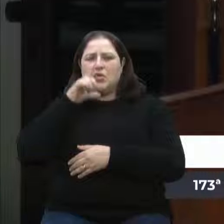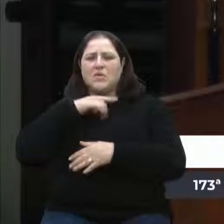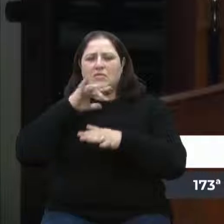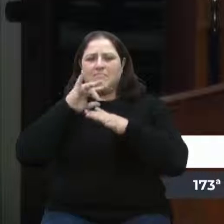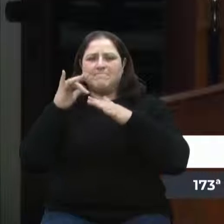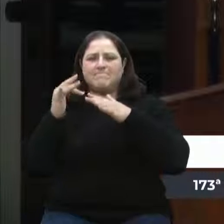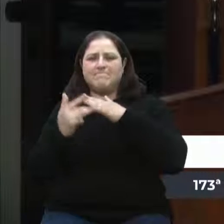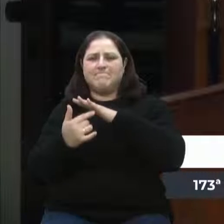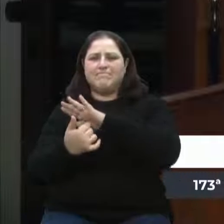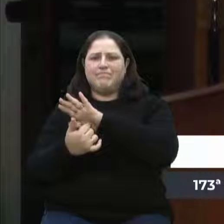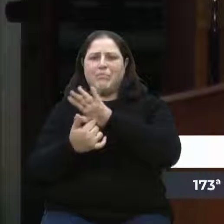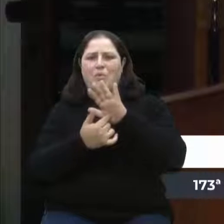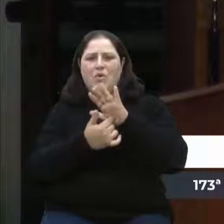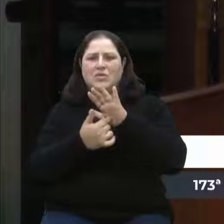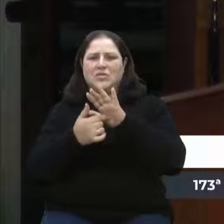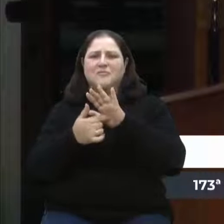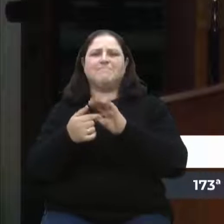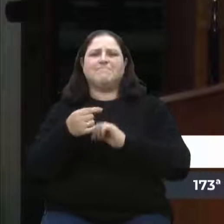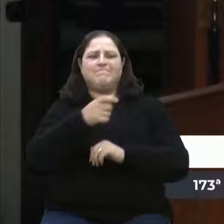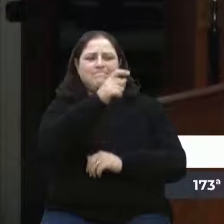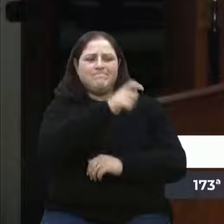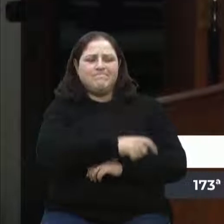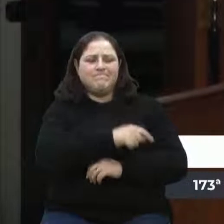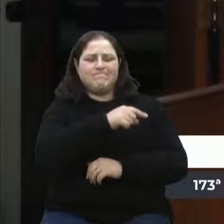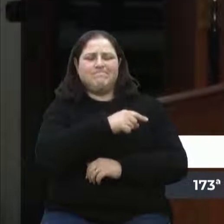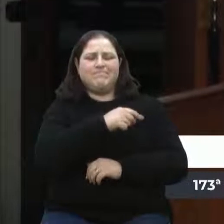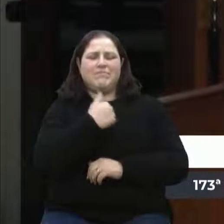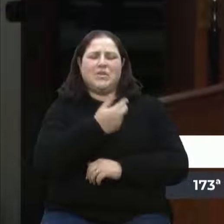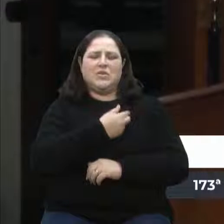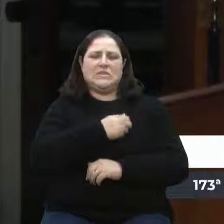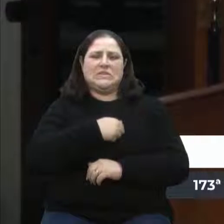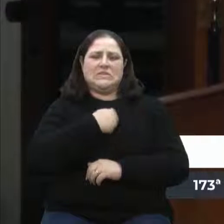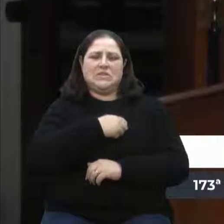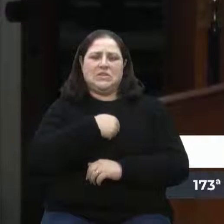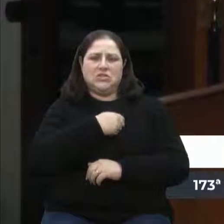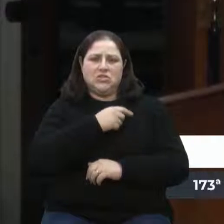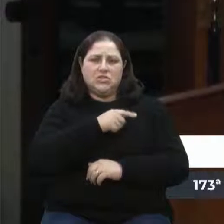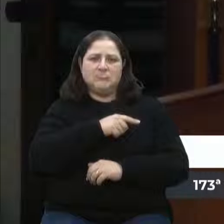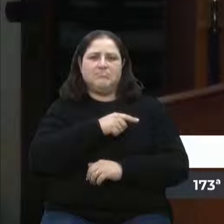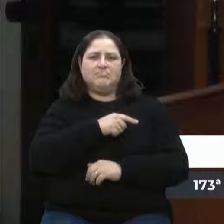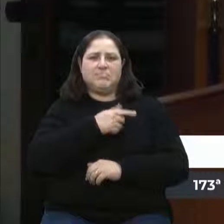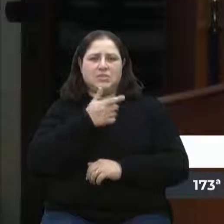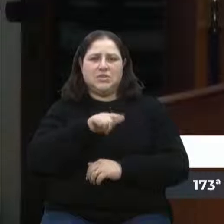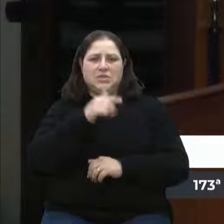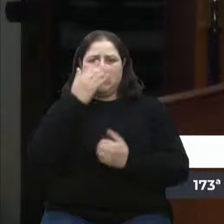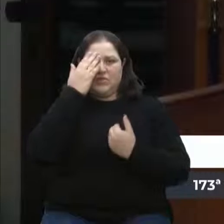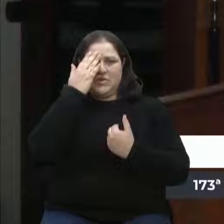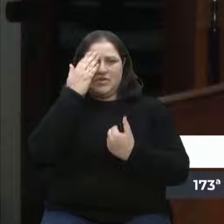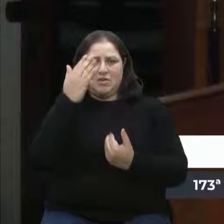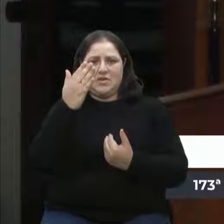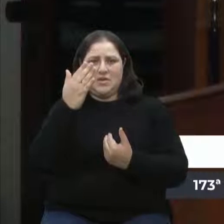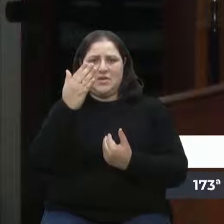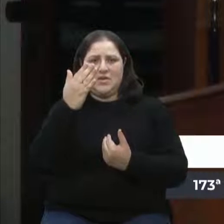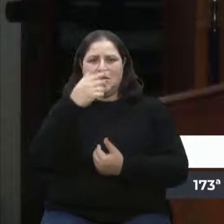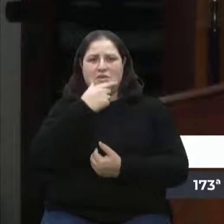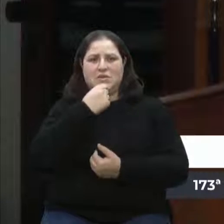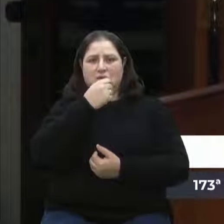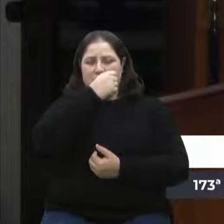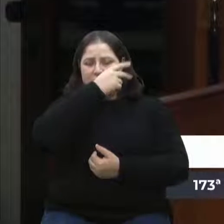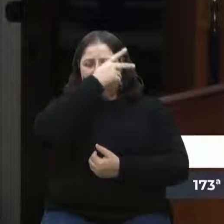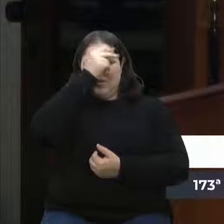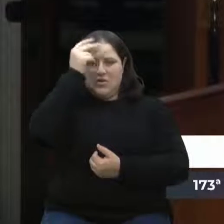isso, do quanto ela faz falta para a gente. Então, eu quero novamente agradecer nosso prefeito de Caxias